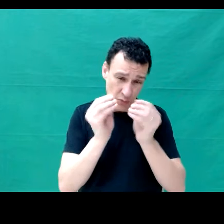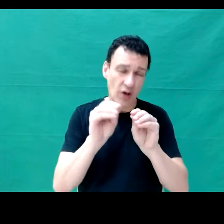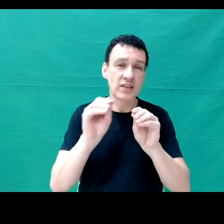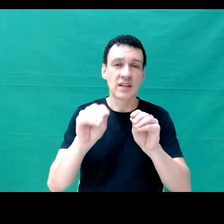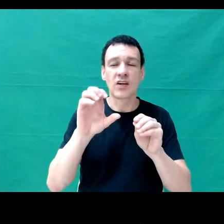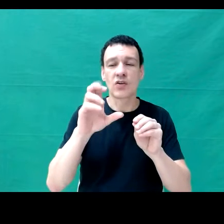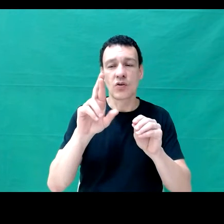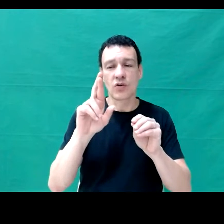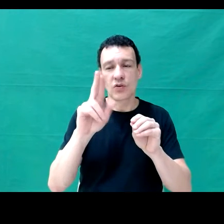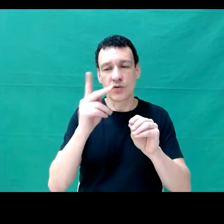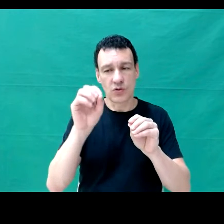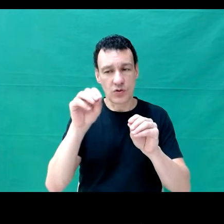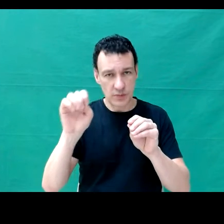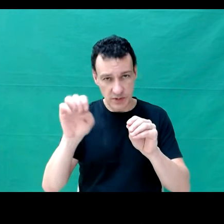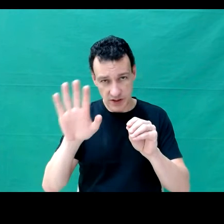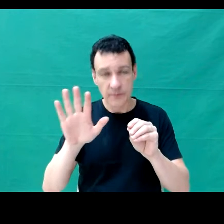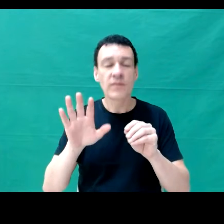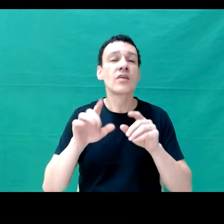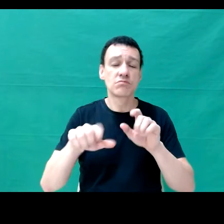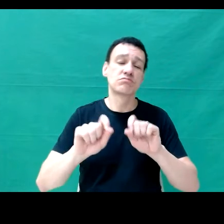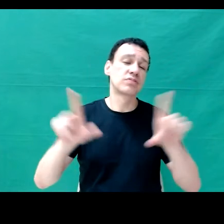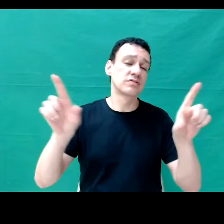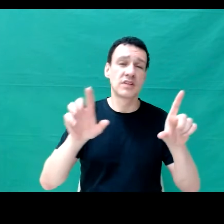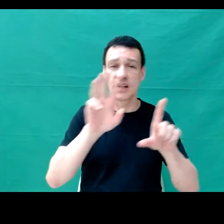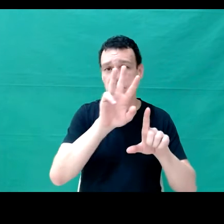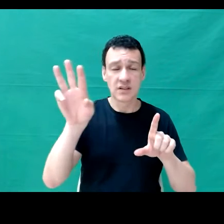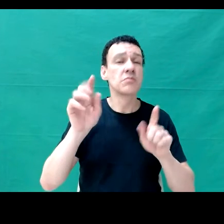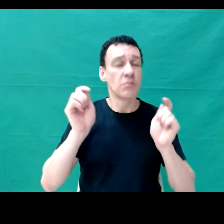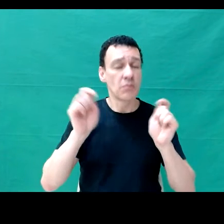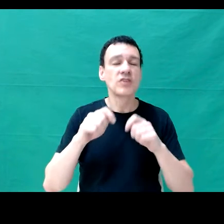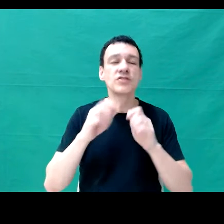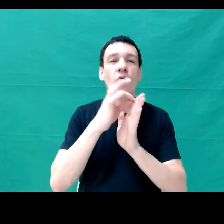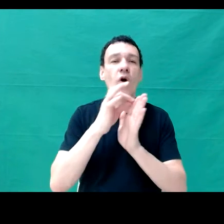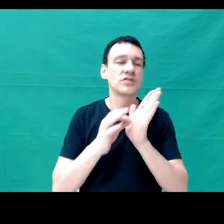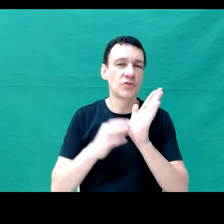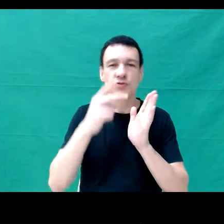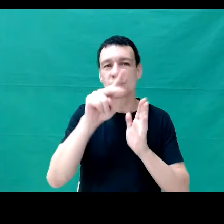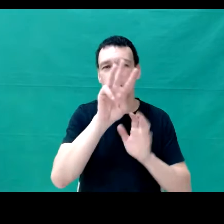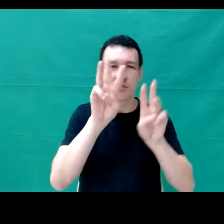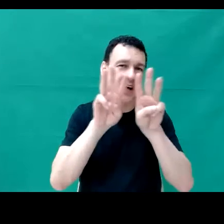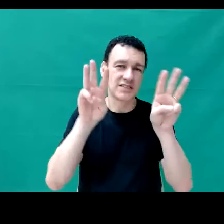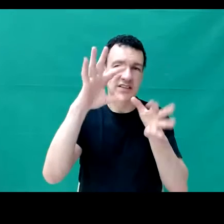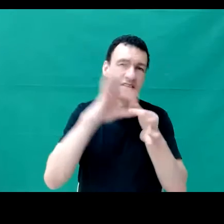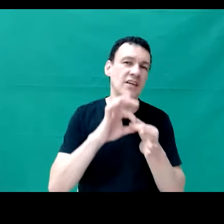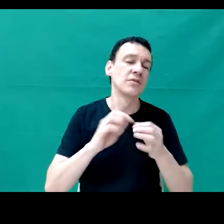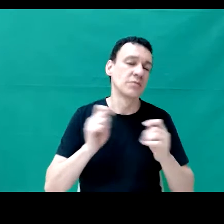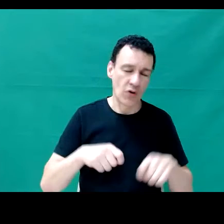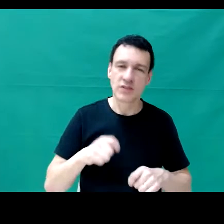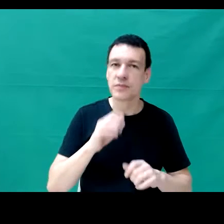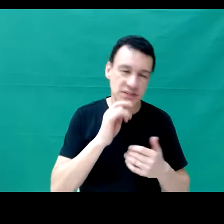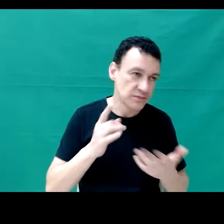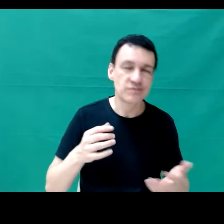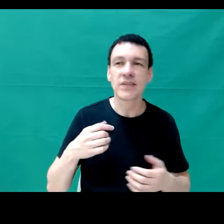o código da sua página, né. Então eu abri lá, eu sou dono, sei lá, de algum portal